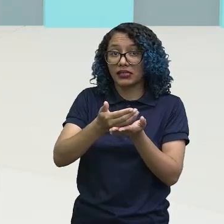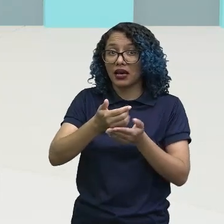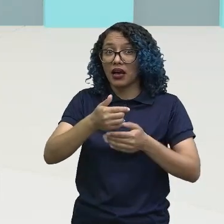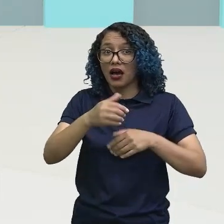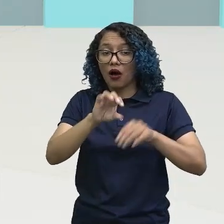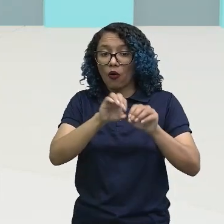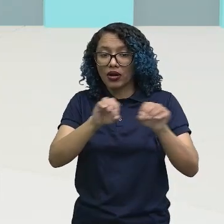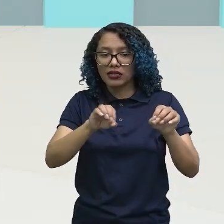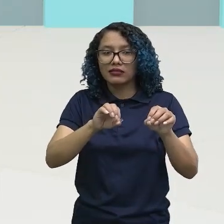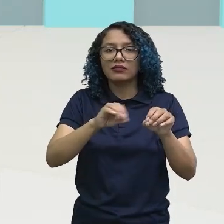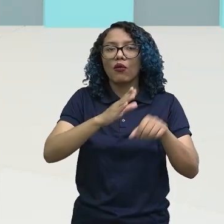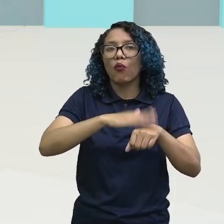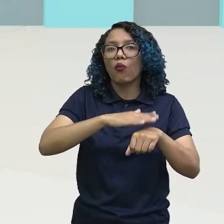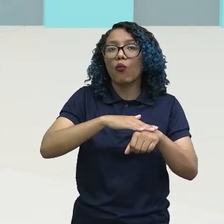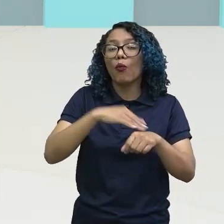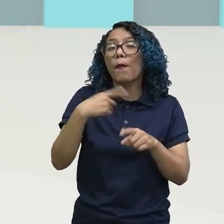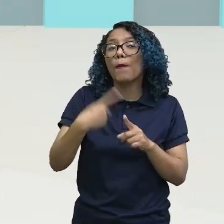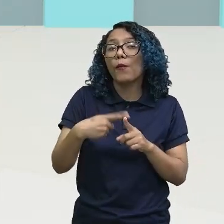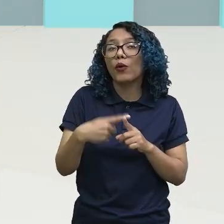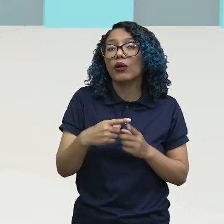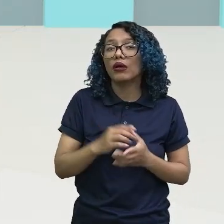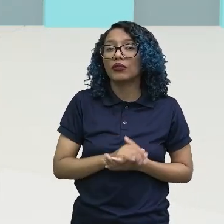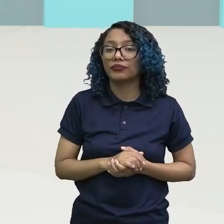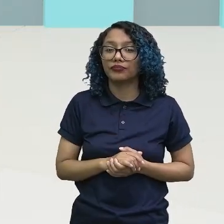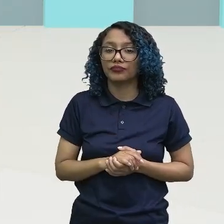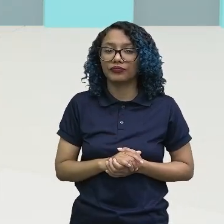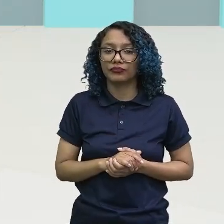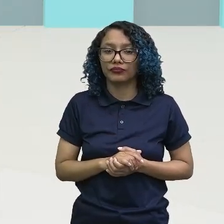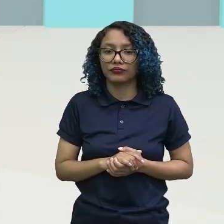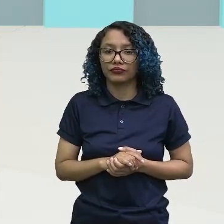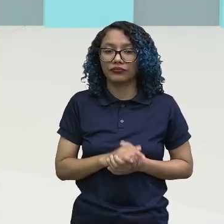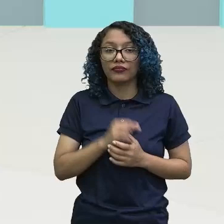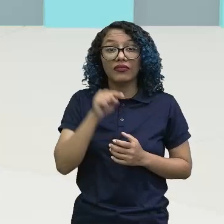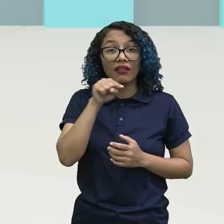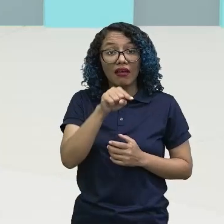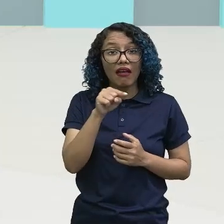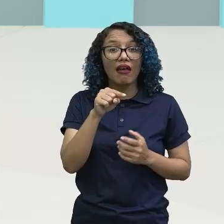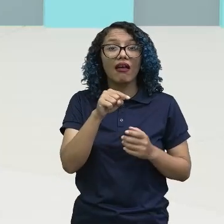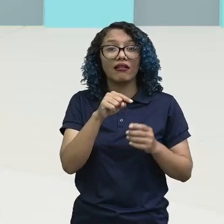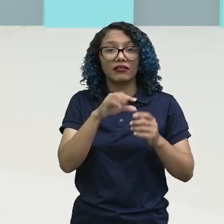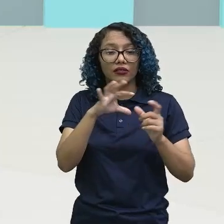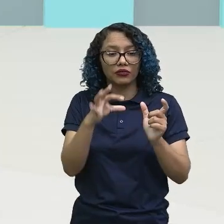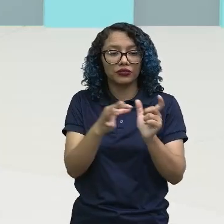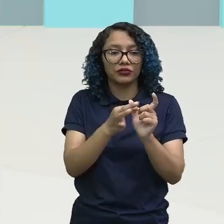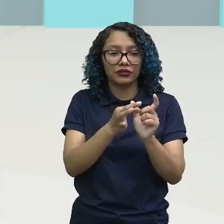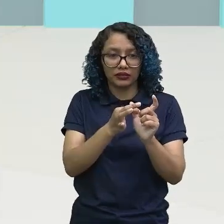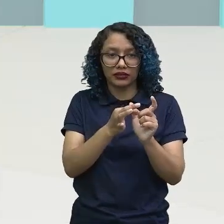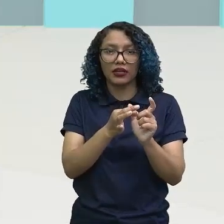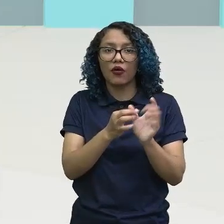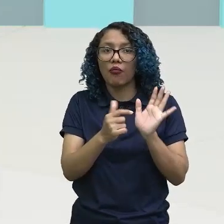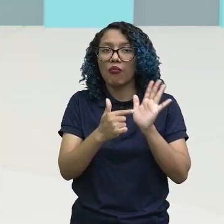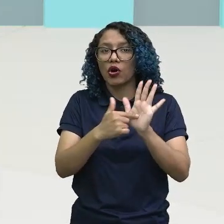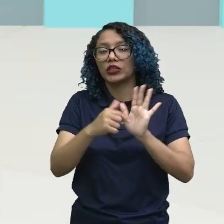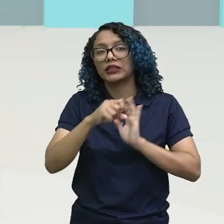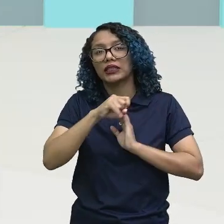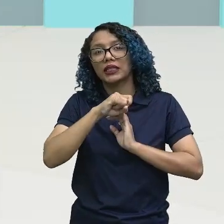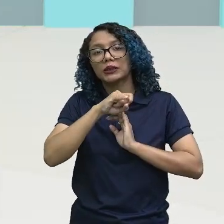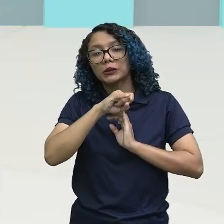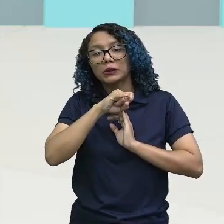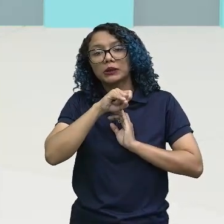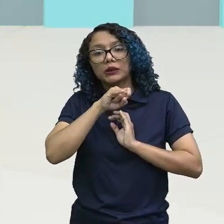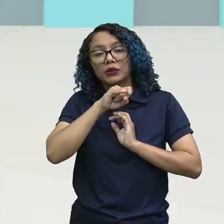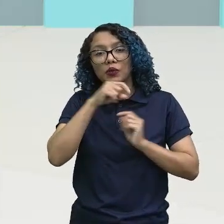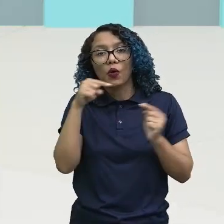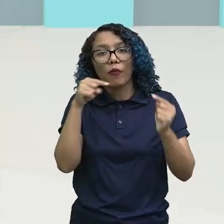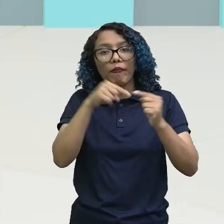coordenada. Né? Porque essa conjunção é que marca a oração coordenada, certo?